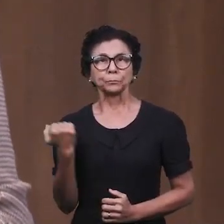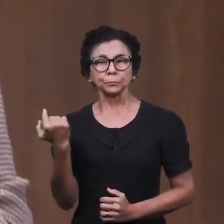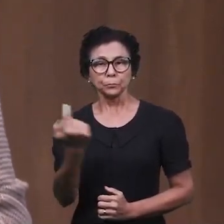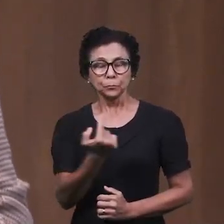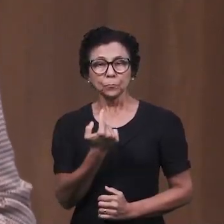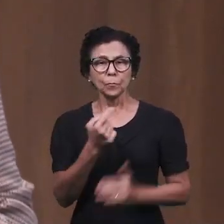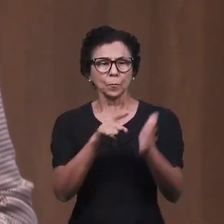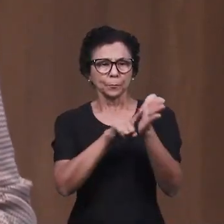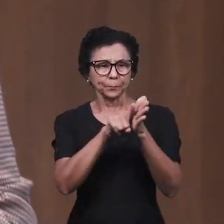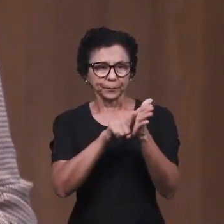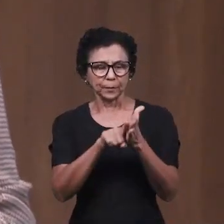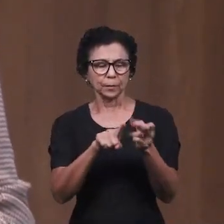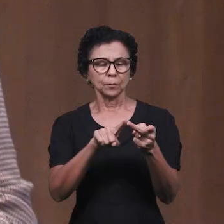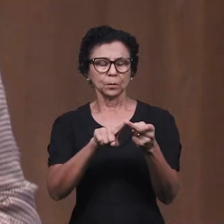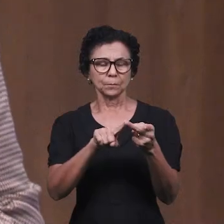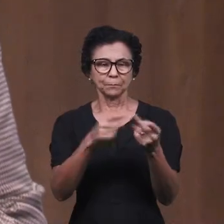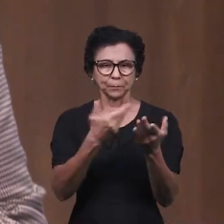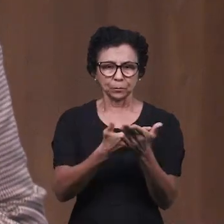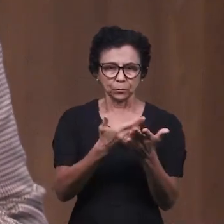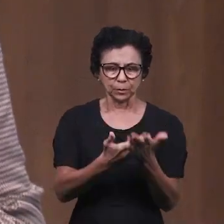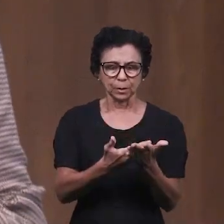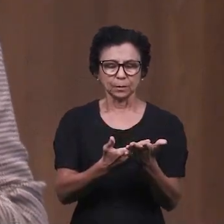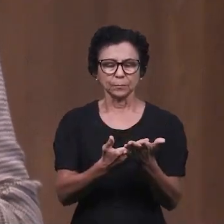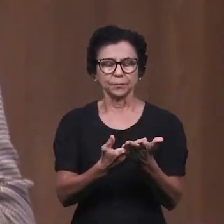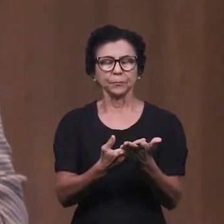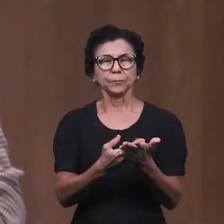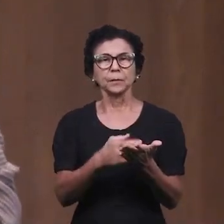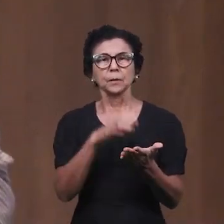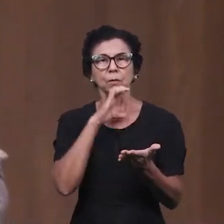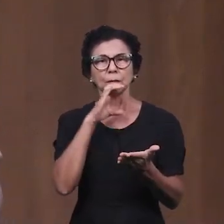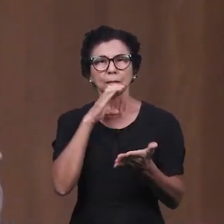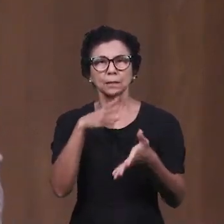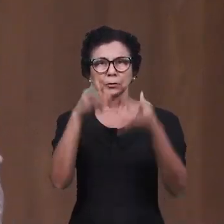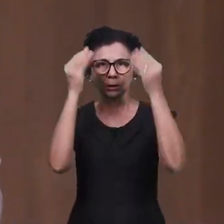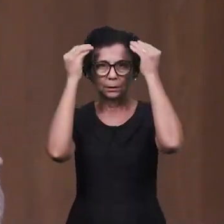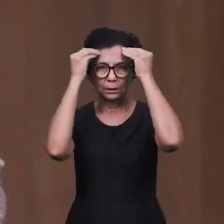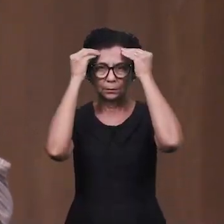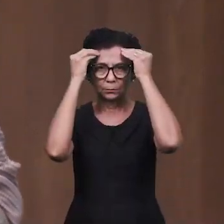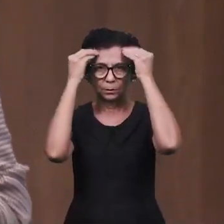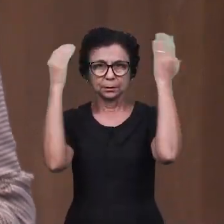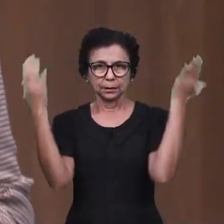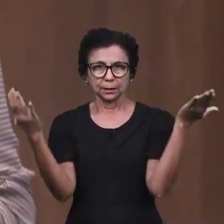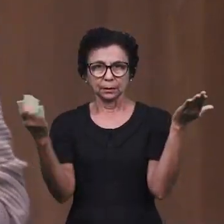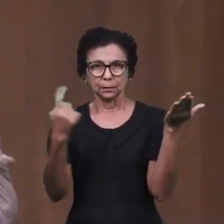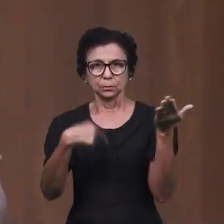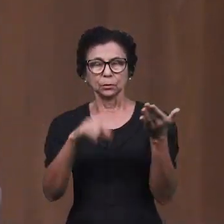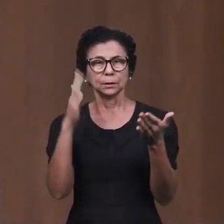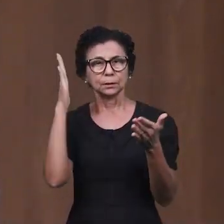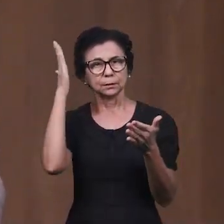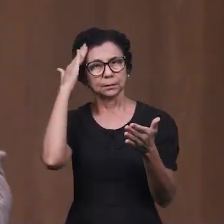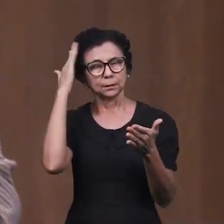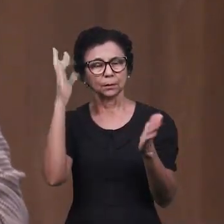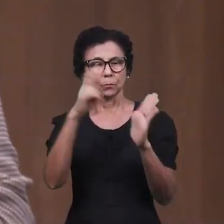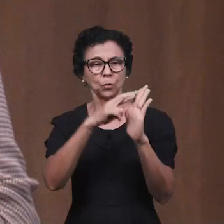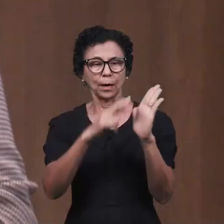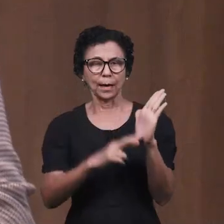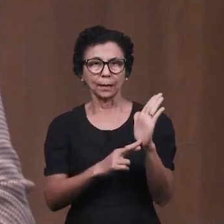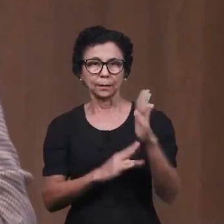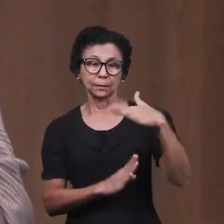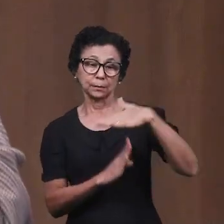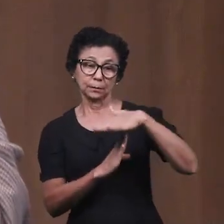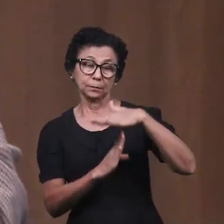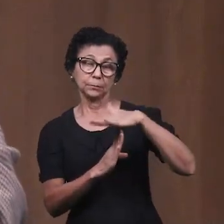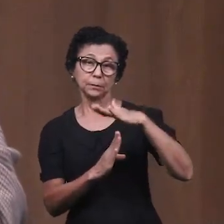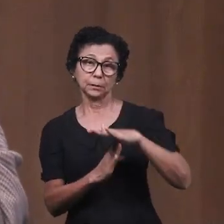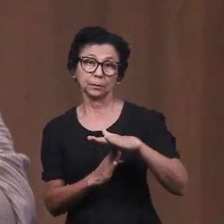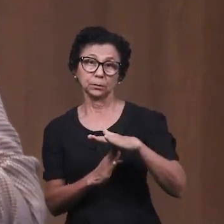nós estudamos, nós temos conhecimento, então nós entendemos sobre regras. Nós entendemos sobre limites. Então, nós entendemos